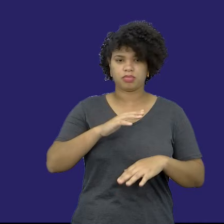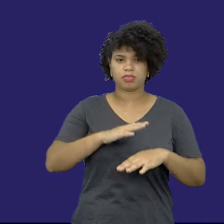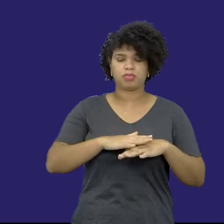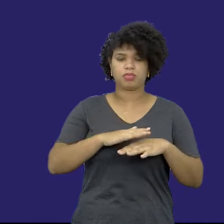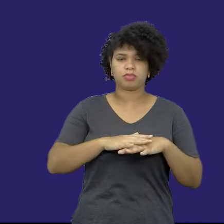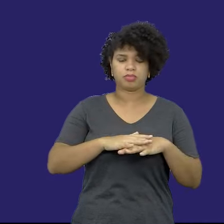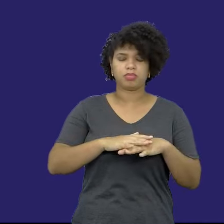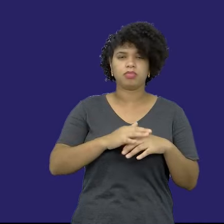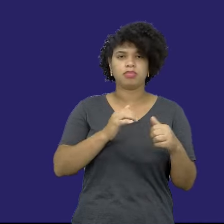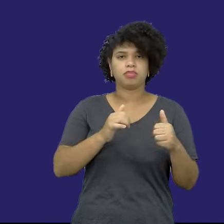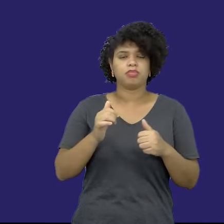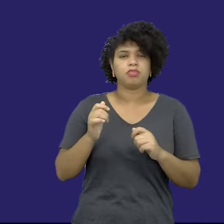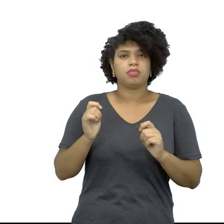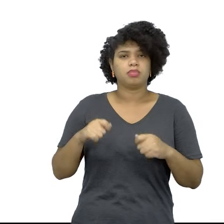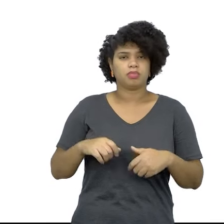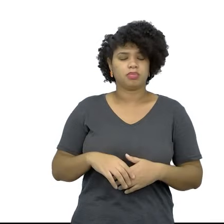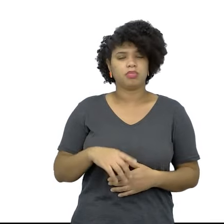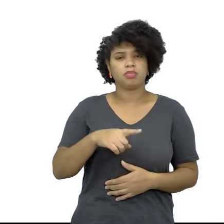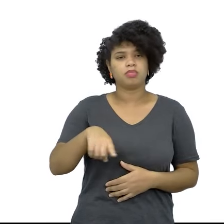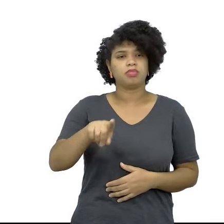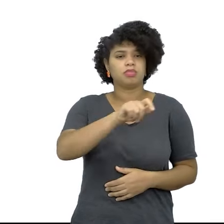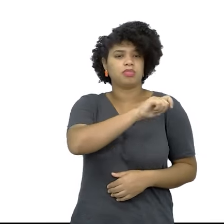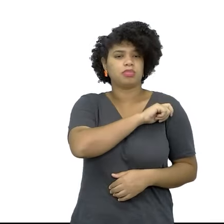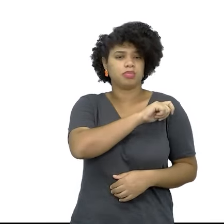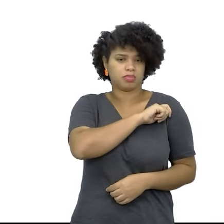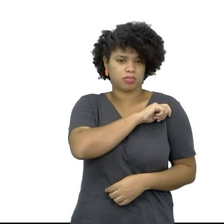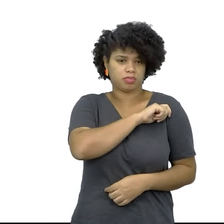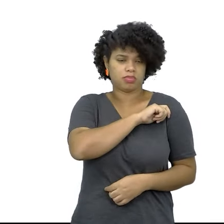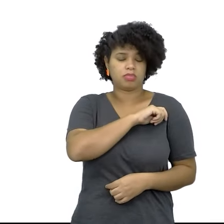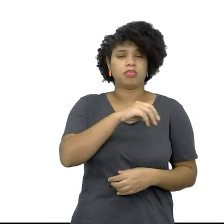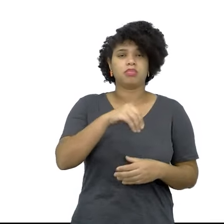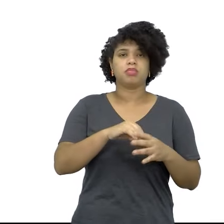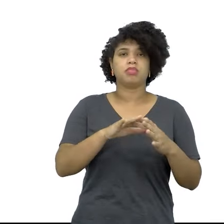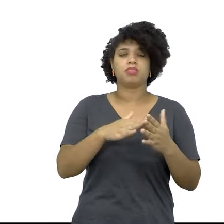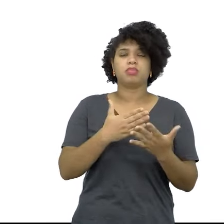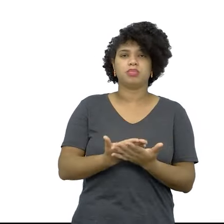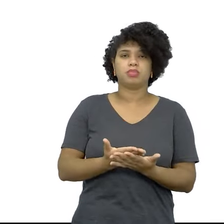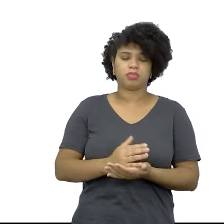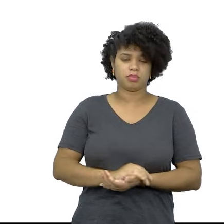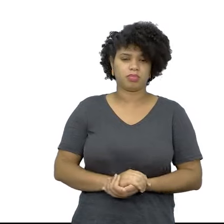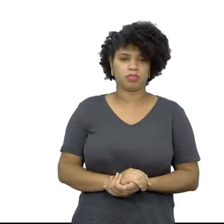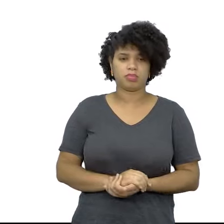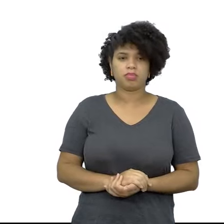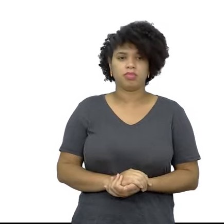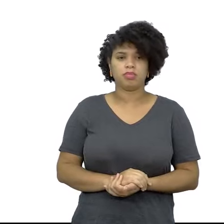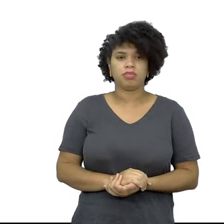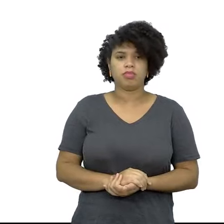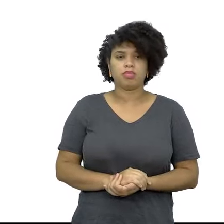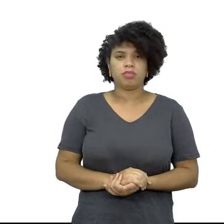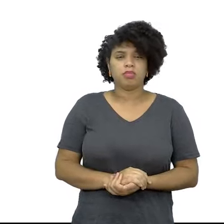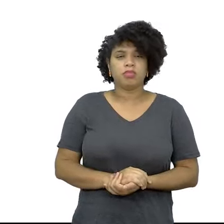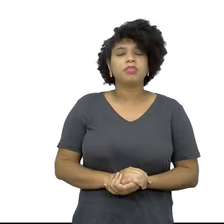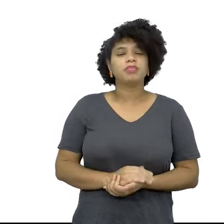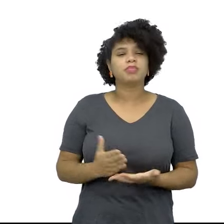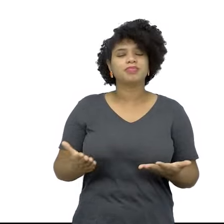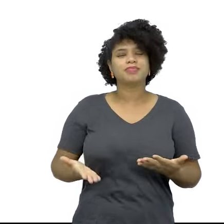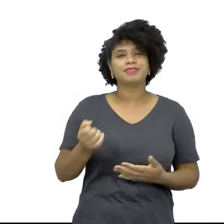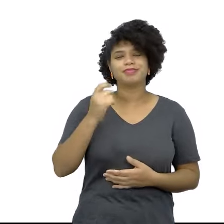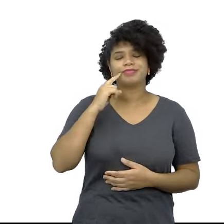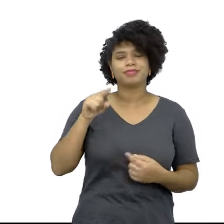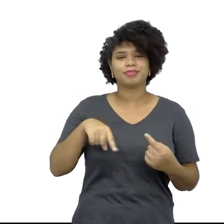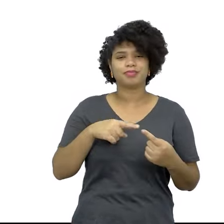aconteça a contento lá com os estudantes nas nossas escolas. Então, vamos agora aos objetivos da